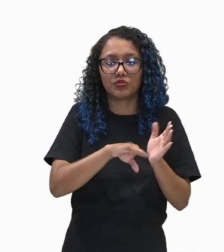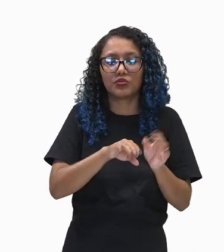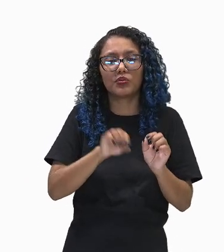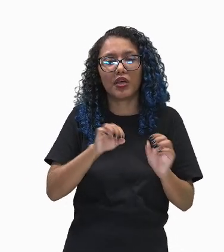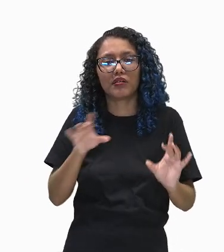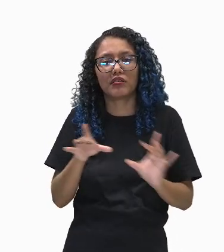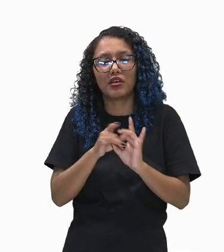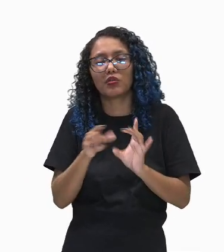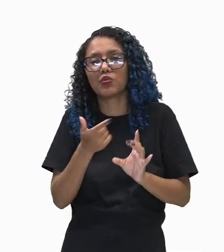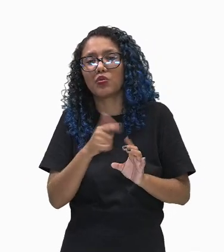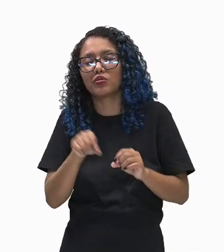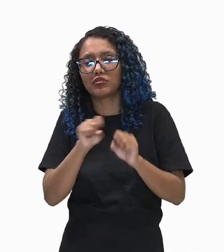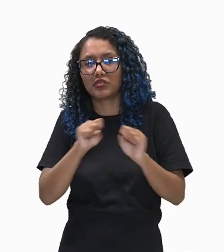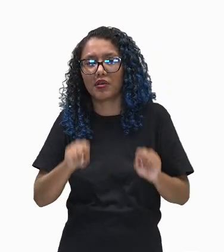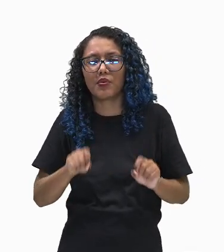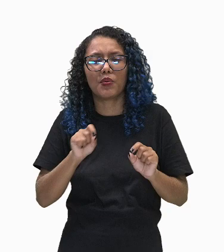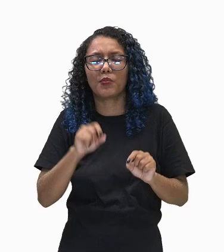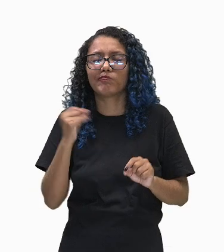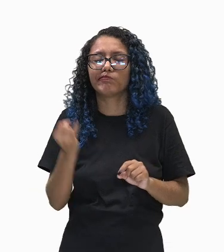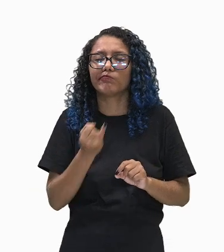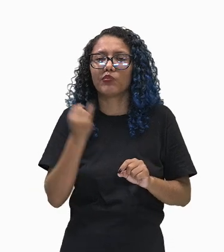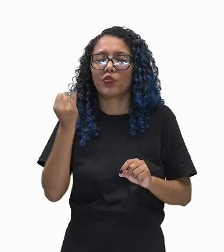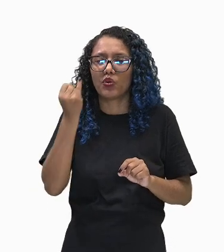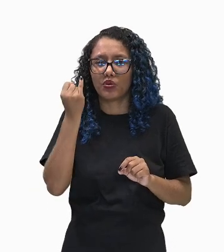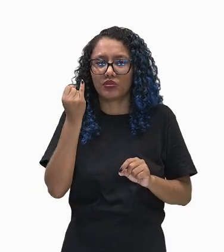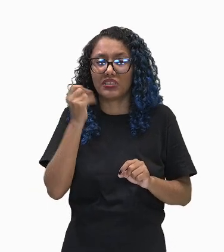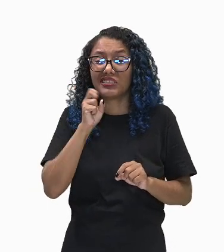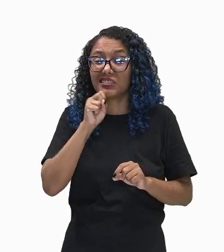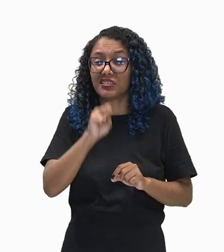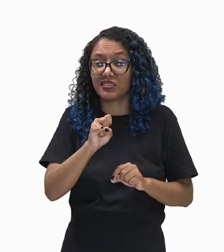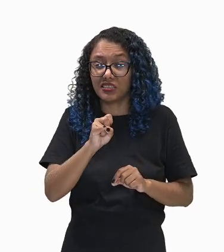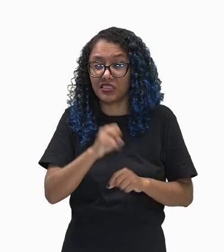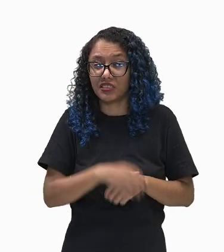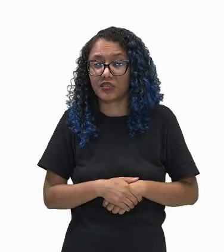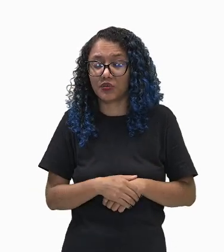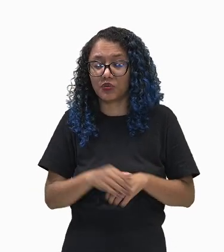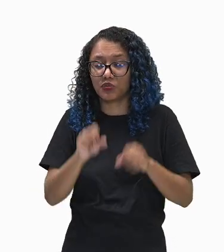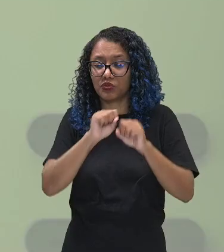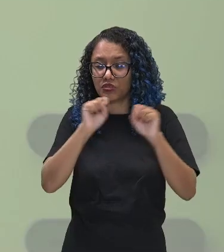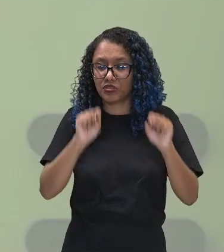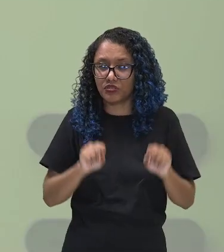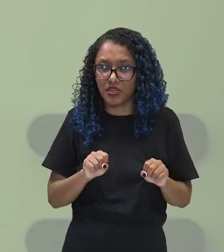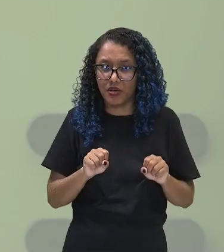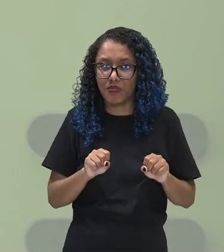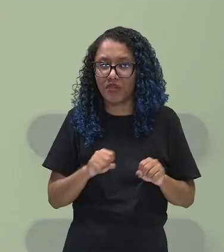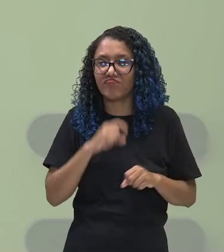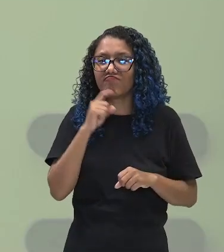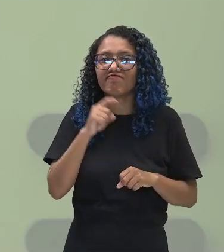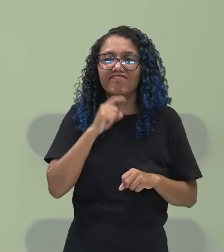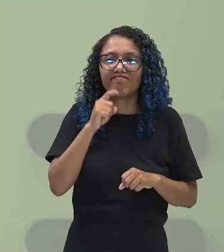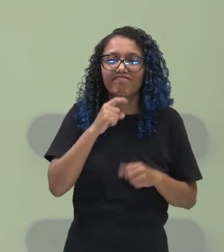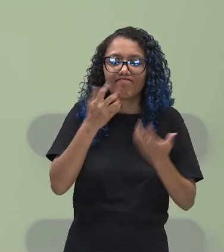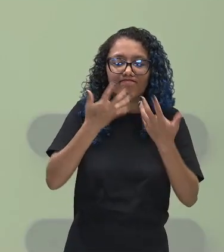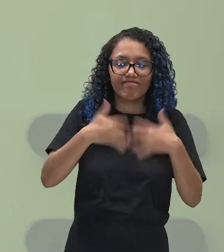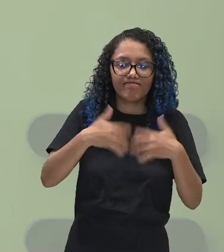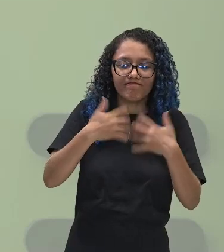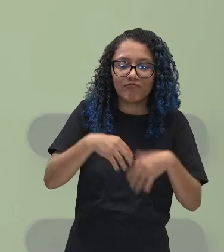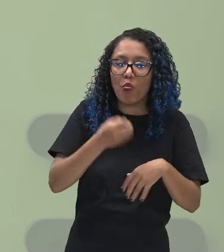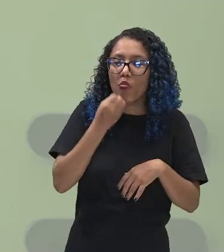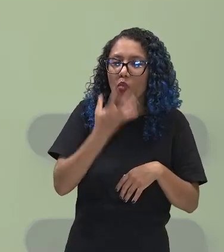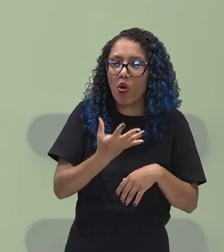que vocês entendam que quando um sistema não funciona, ele vai afetar o outro, que vai